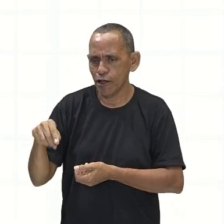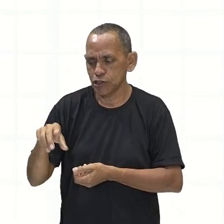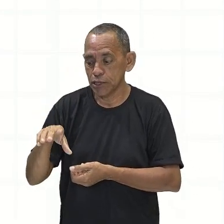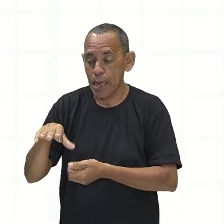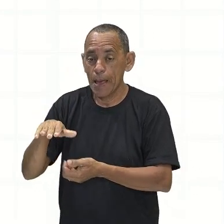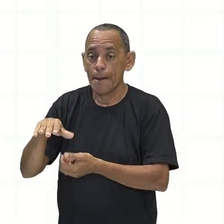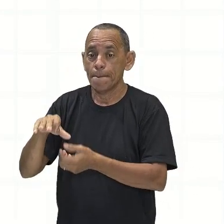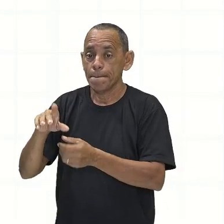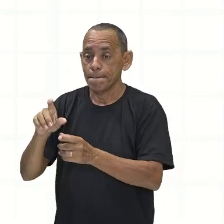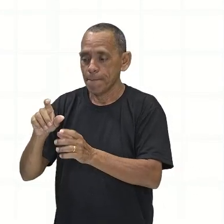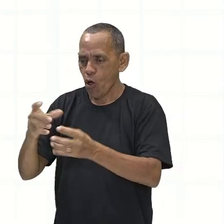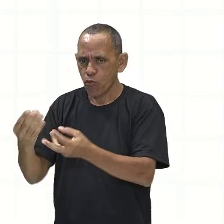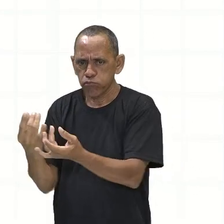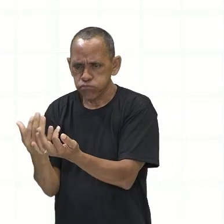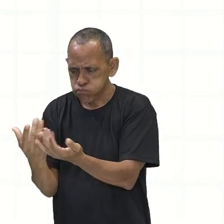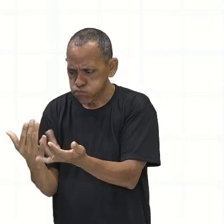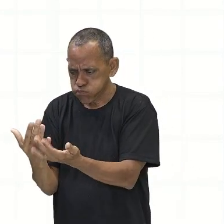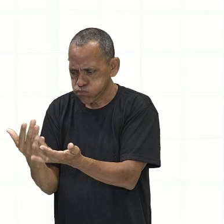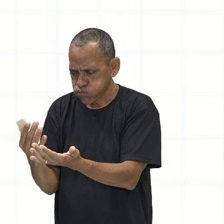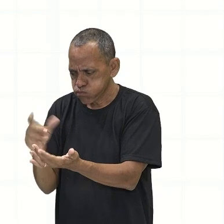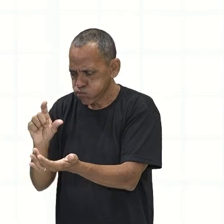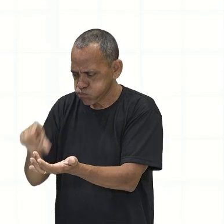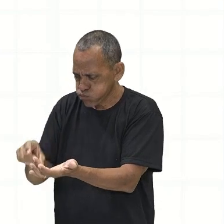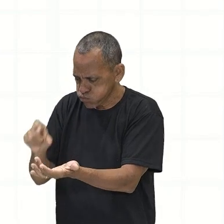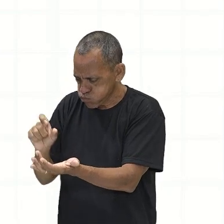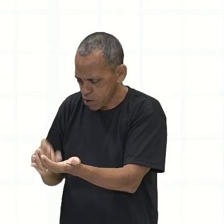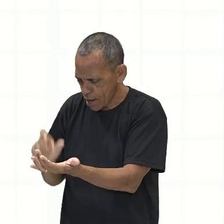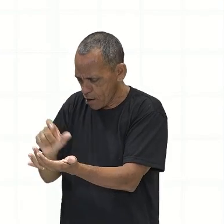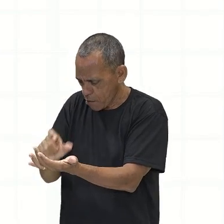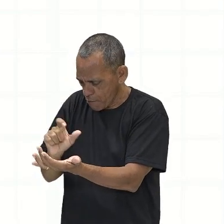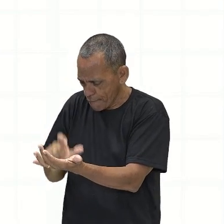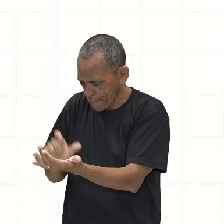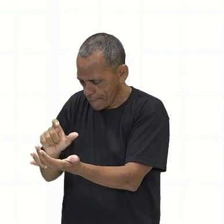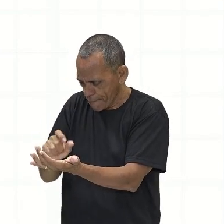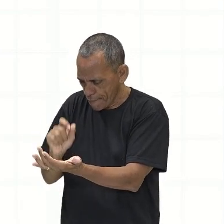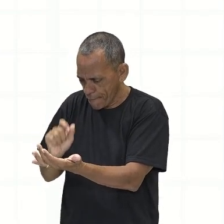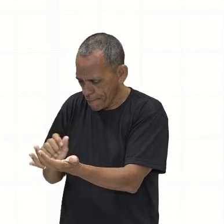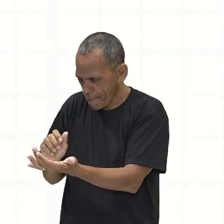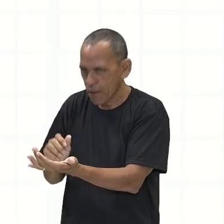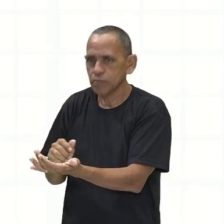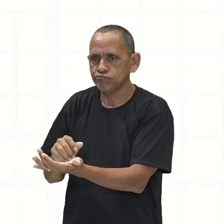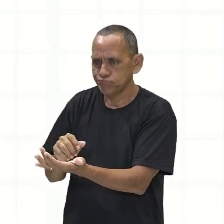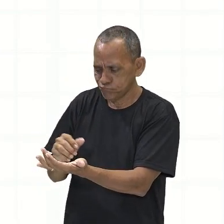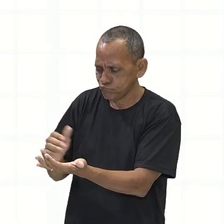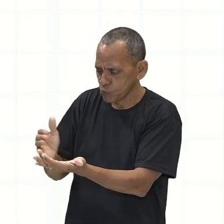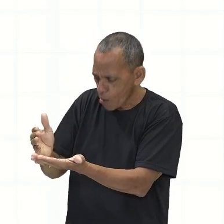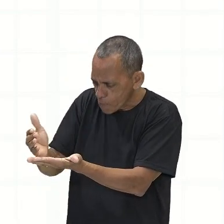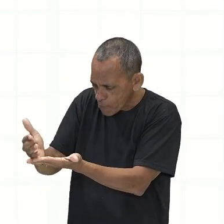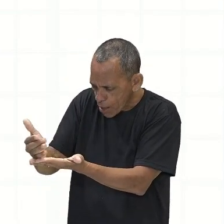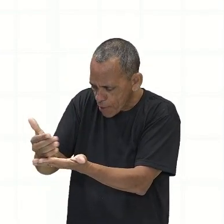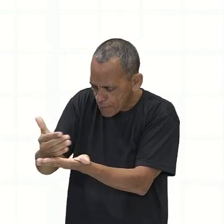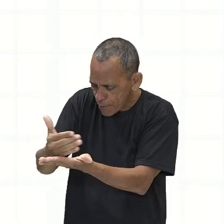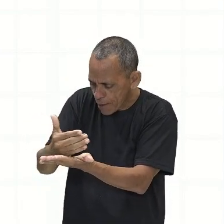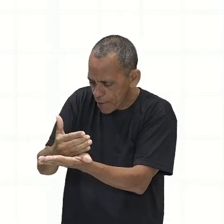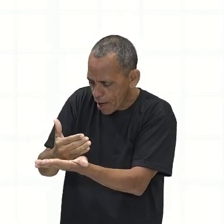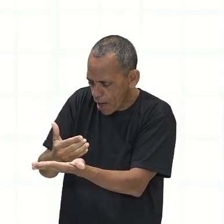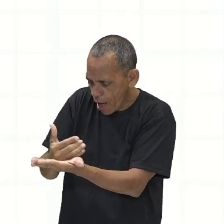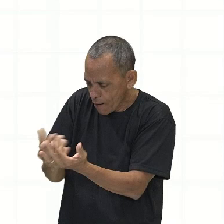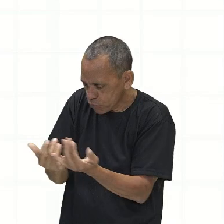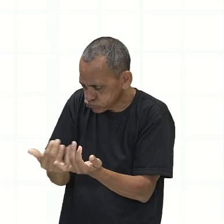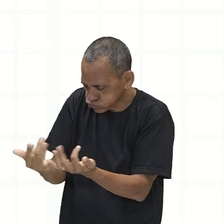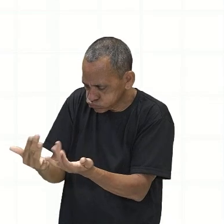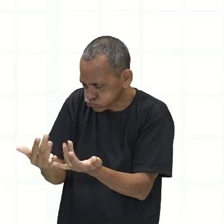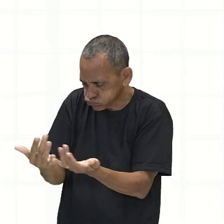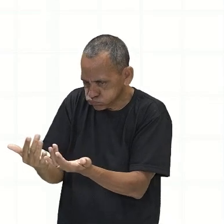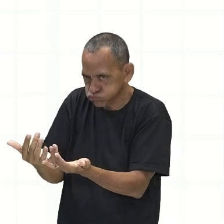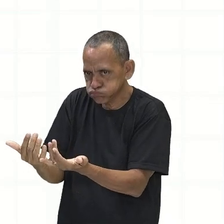retiraram algumas brasas. Olha só, presta atenção aí nesse elemento aí, ó. Os urubus foram lá e